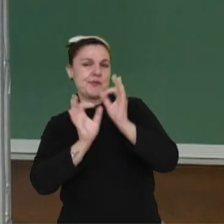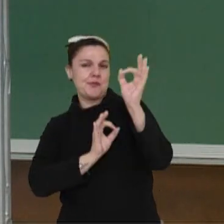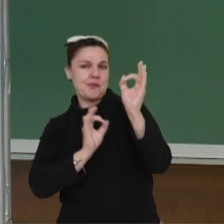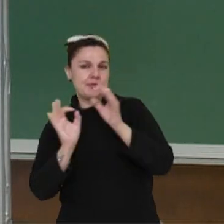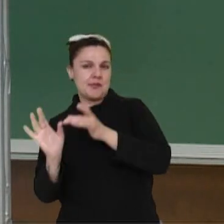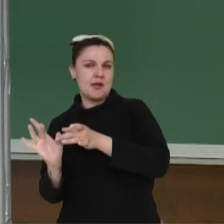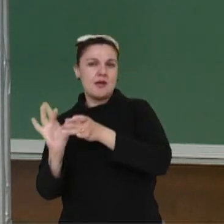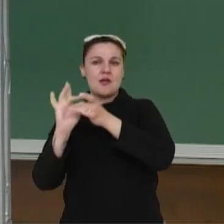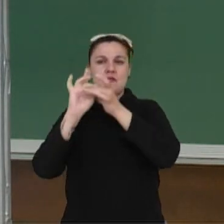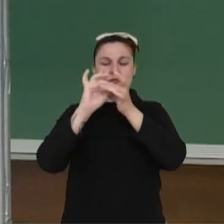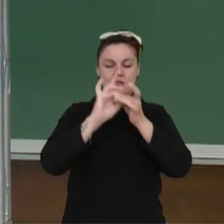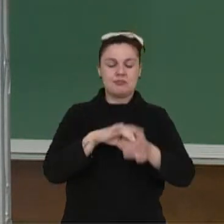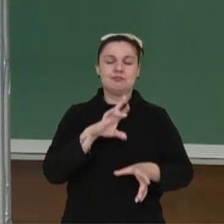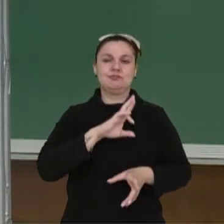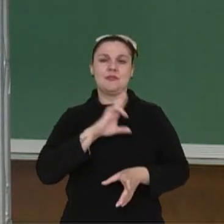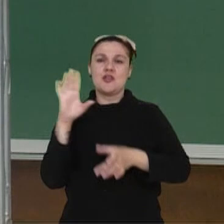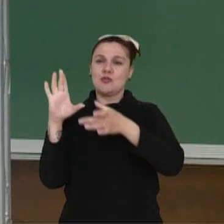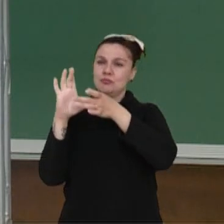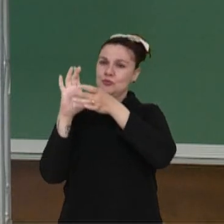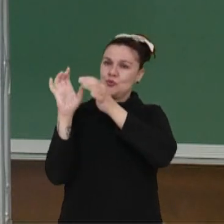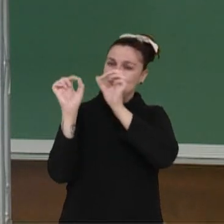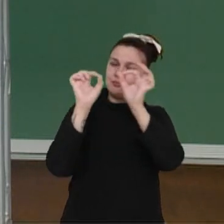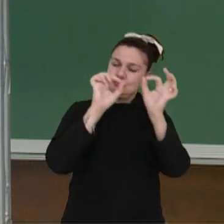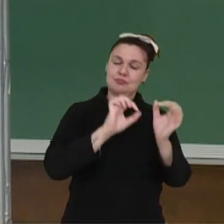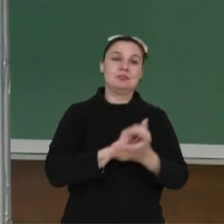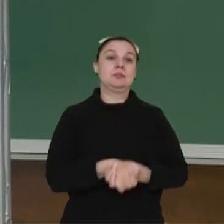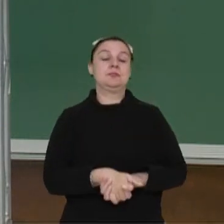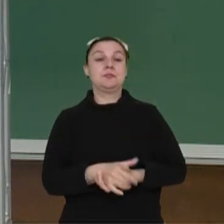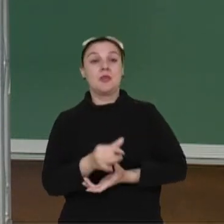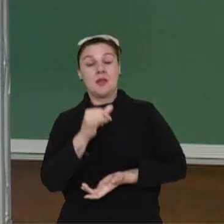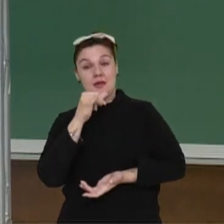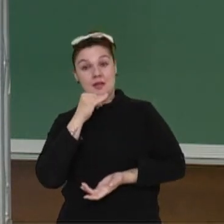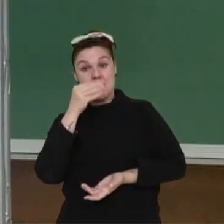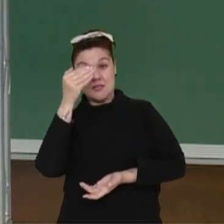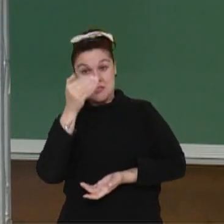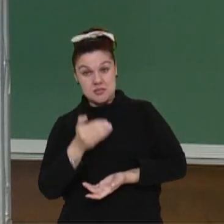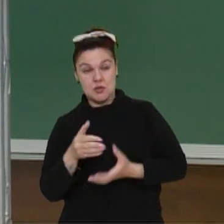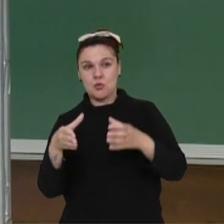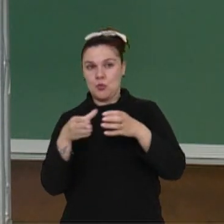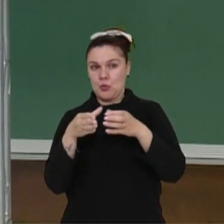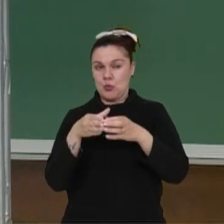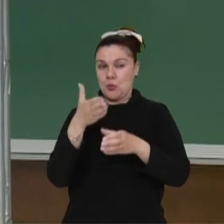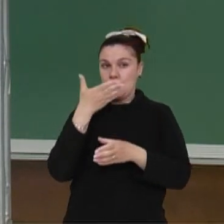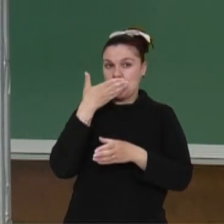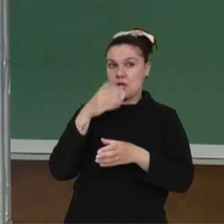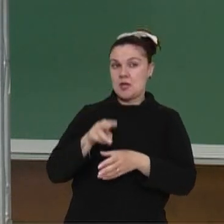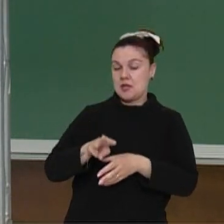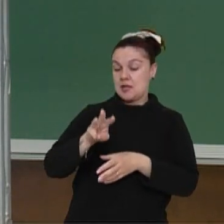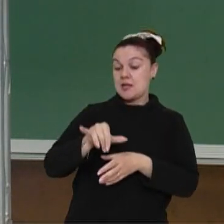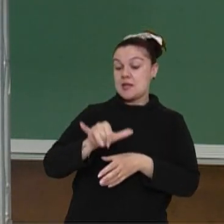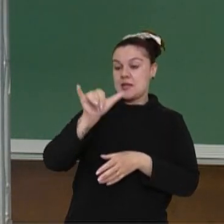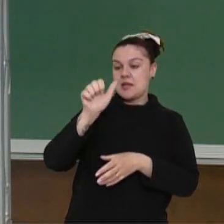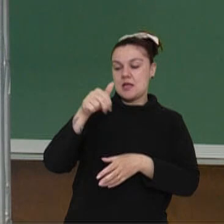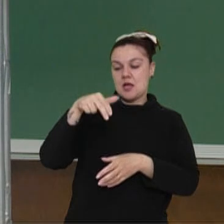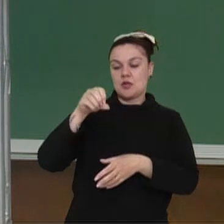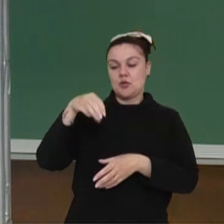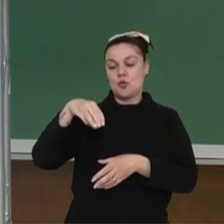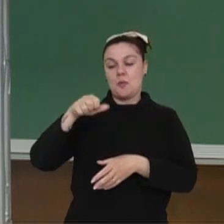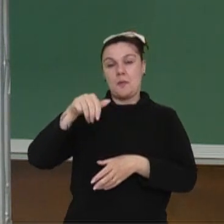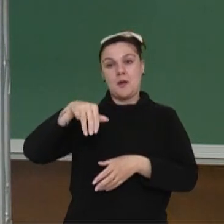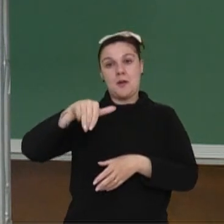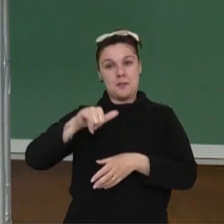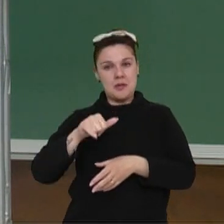tá envolvido religião e tal. Por exemplo, os Yanomamis da Amazônia dedicavam pouco mais